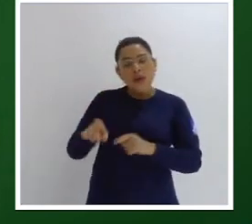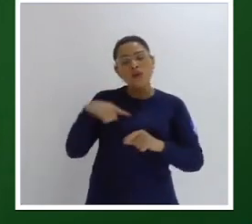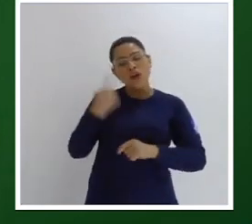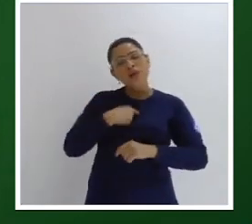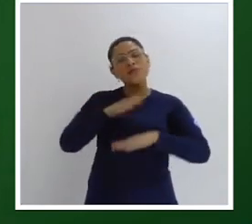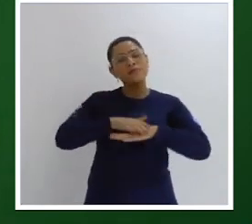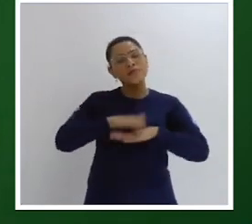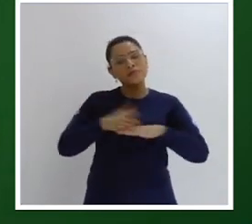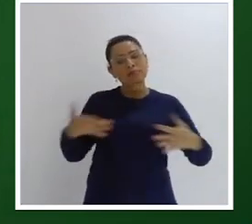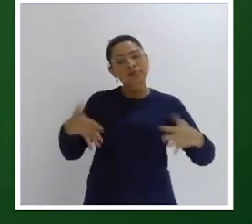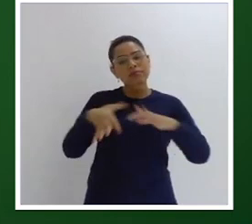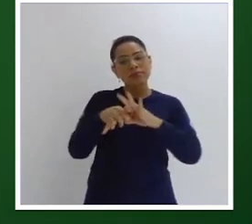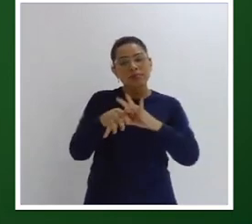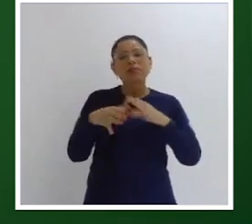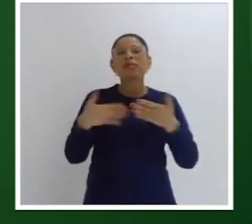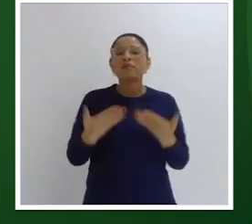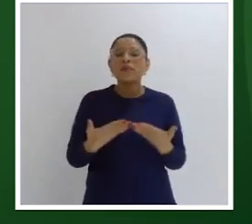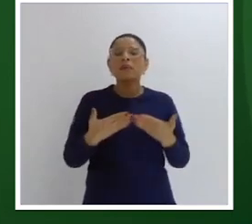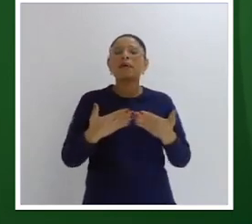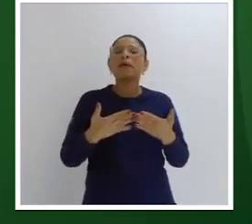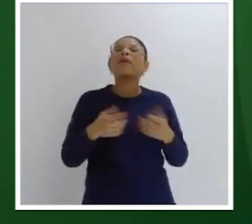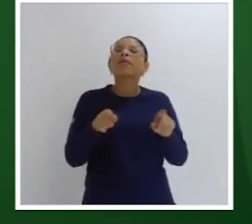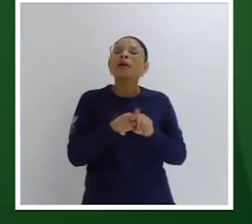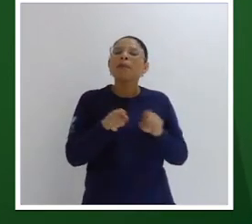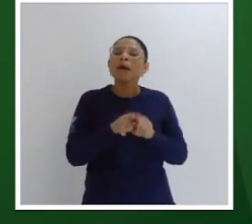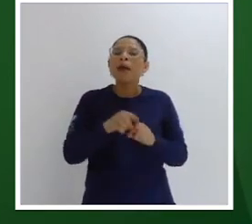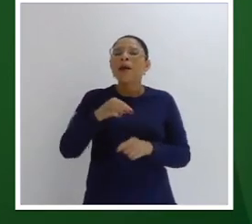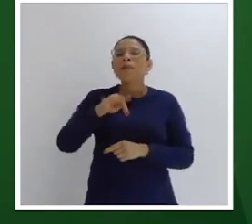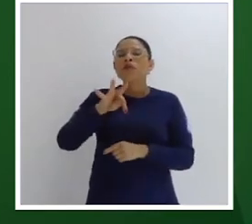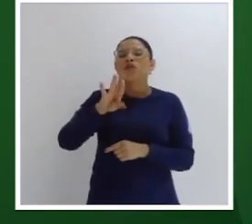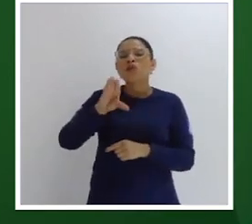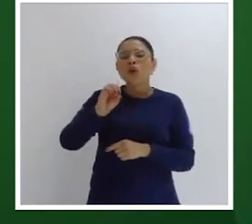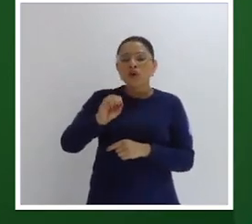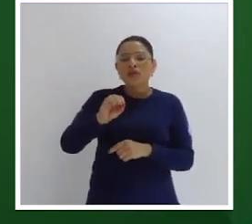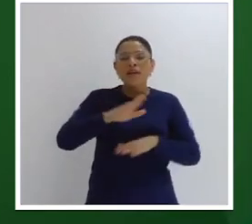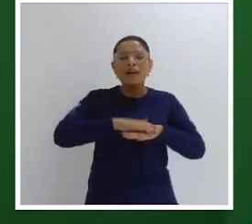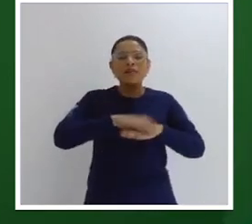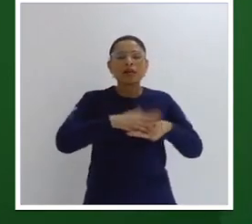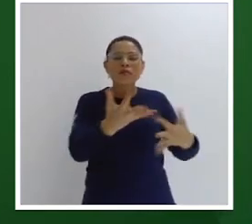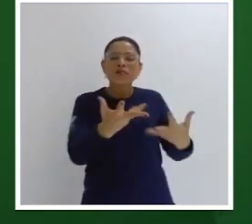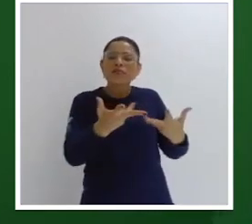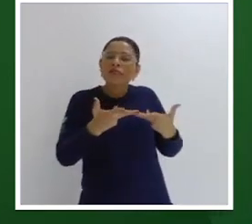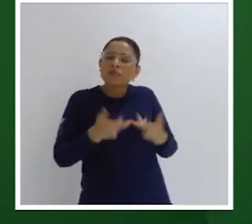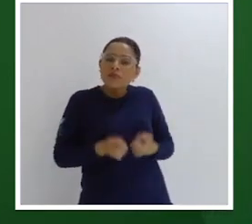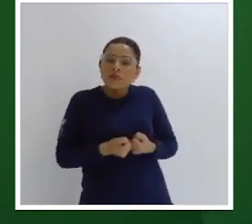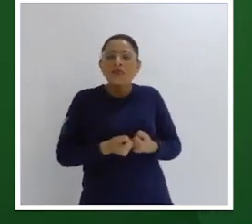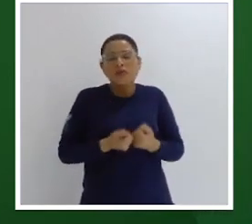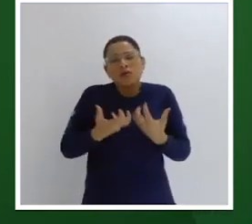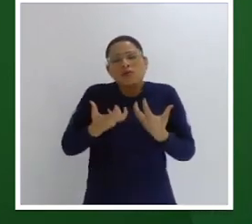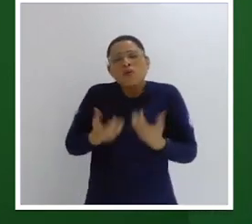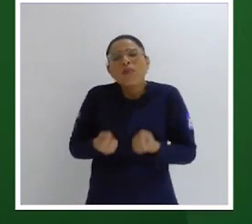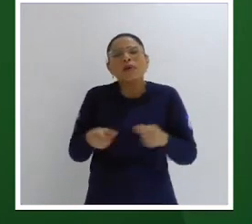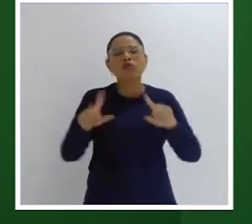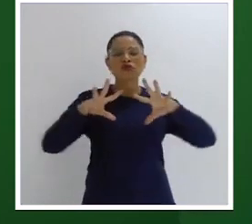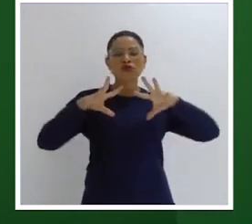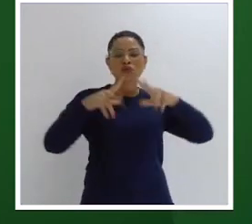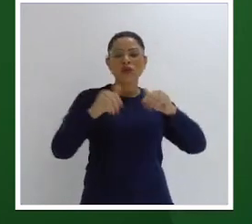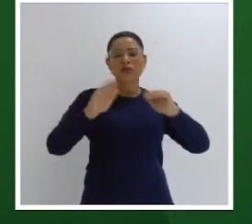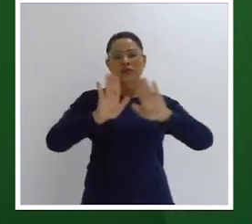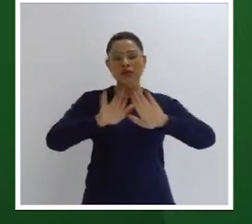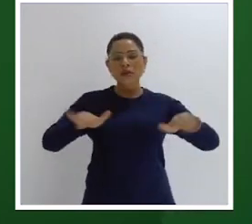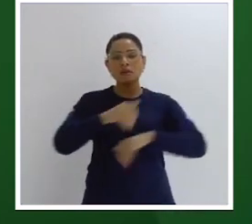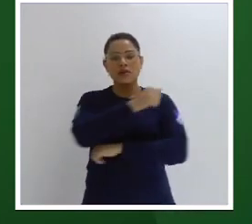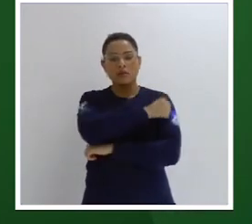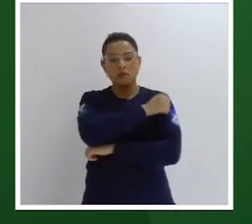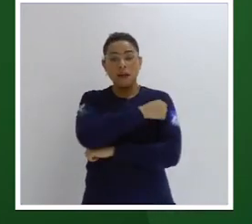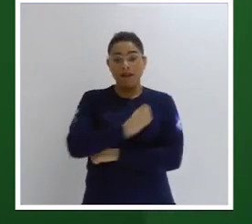então era para desmistificar mitos promover o acolhimento de todos os estudantes nós